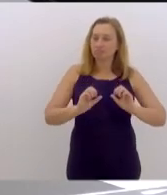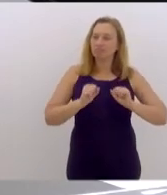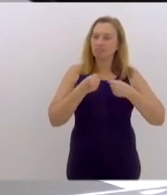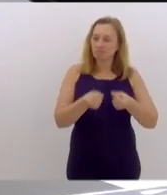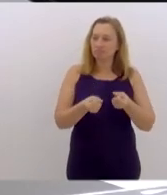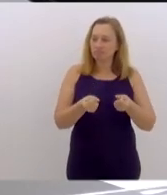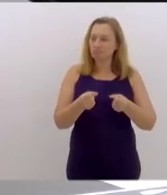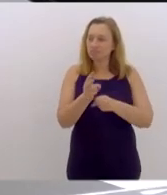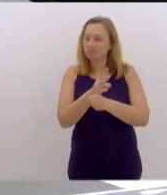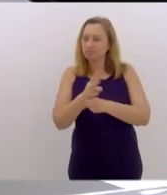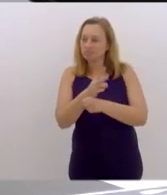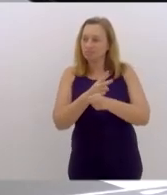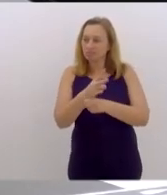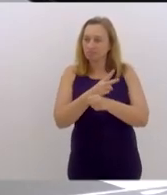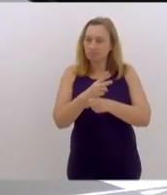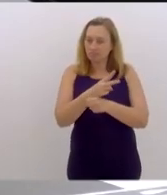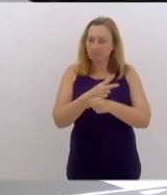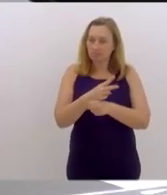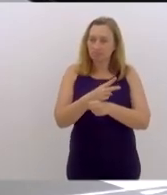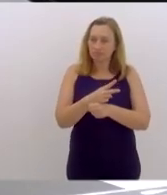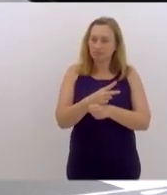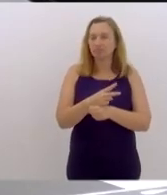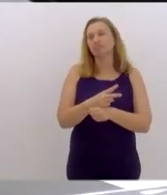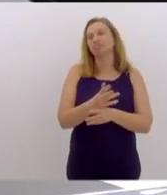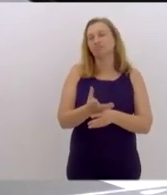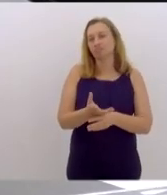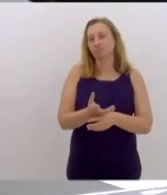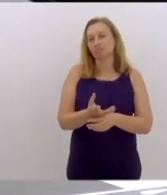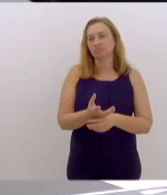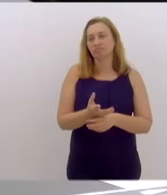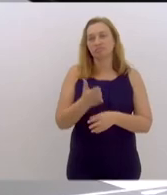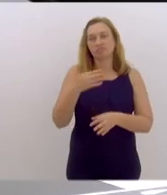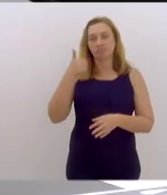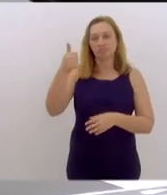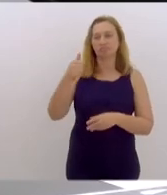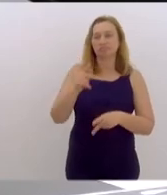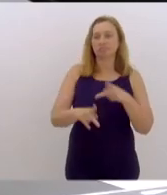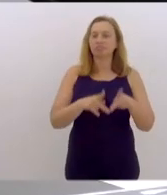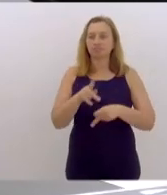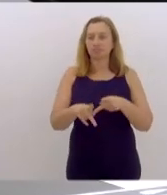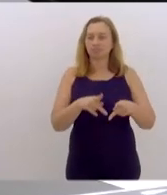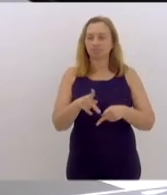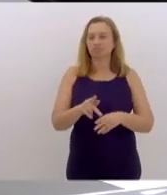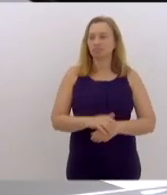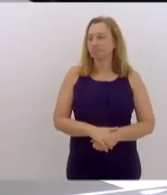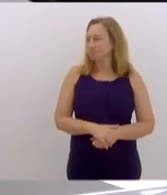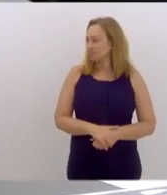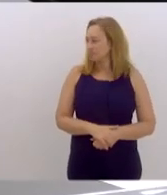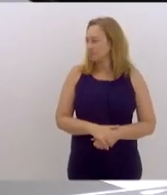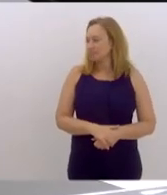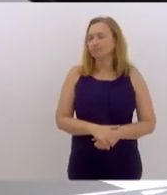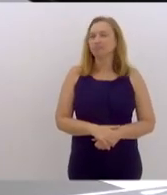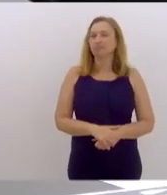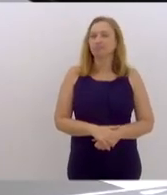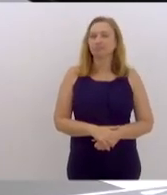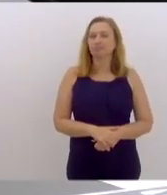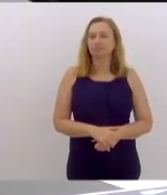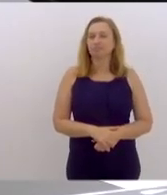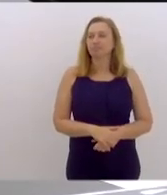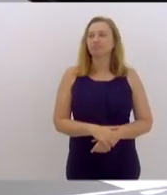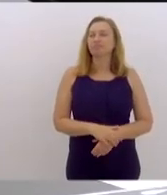em buscar soluções para esse problema que atinge a população é é é nós